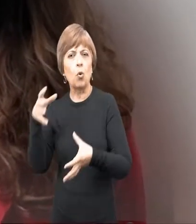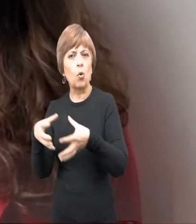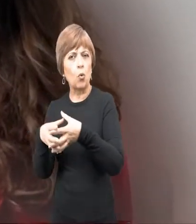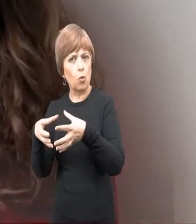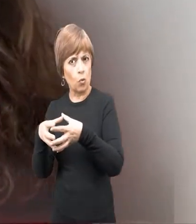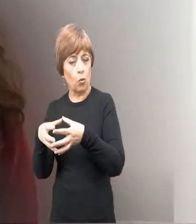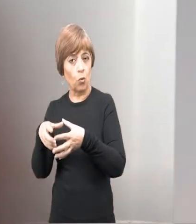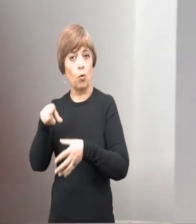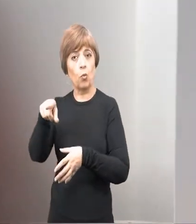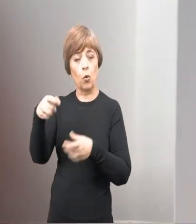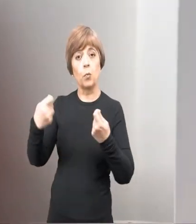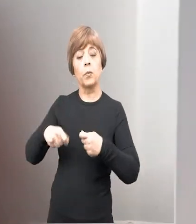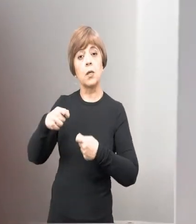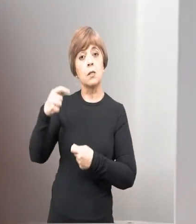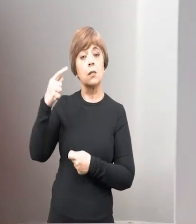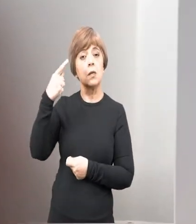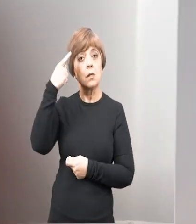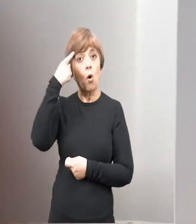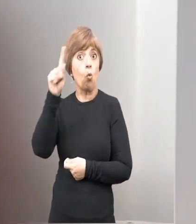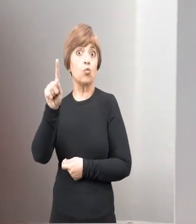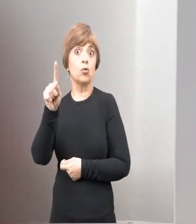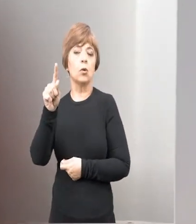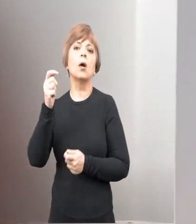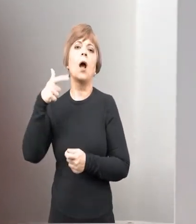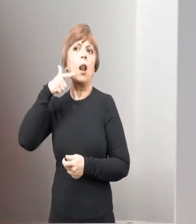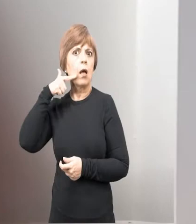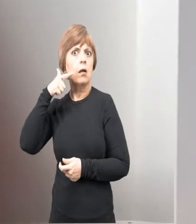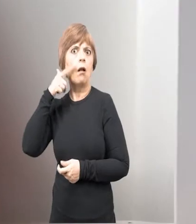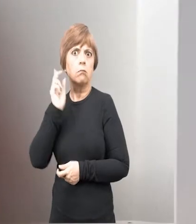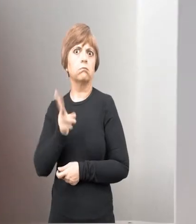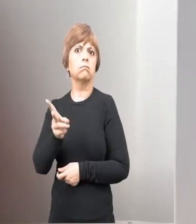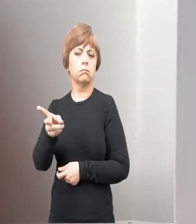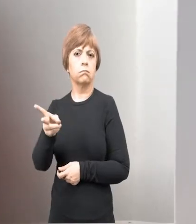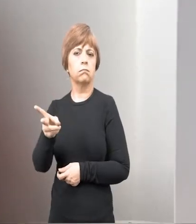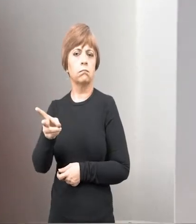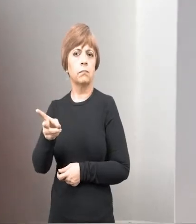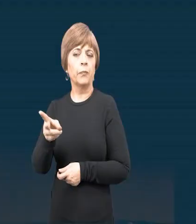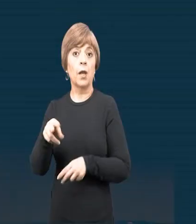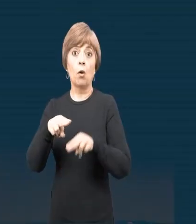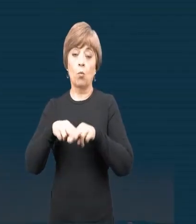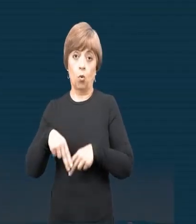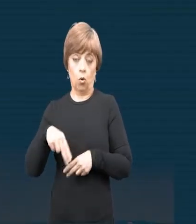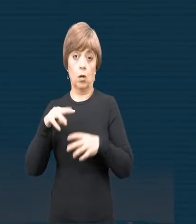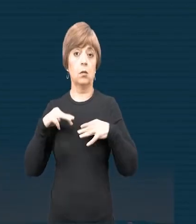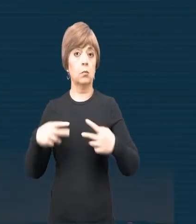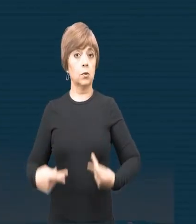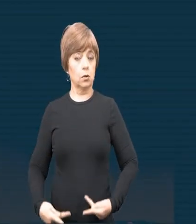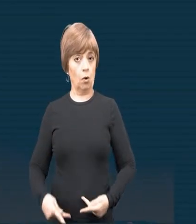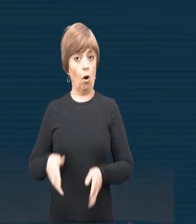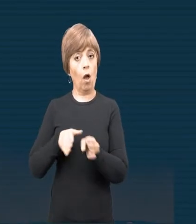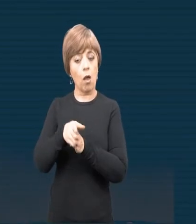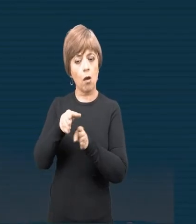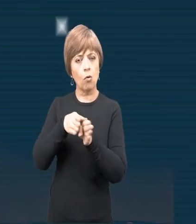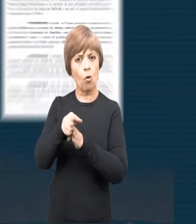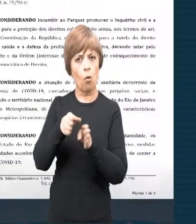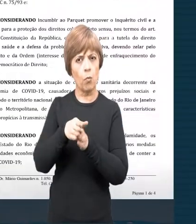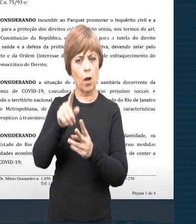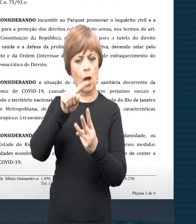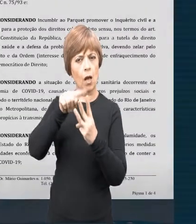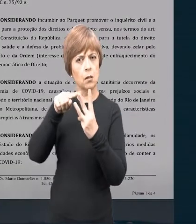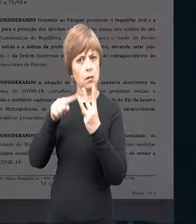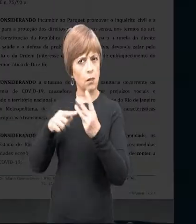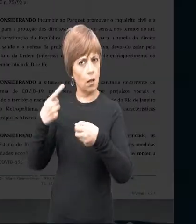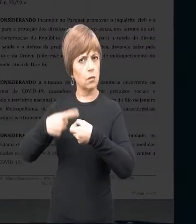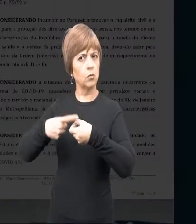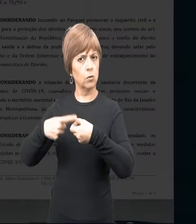é isso que o Ministério Público do Rio de Janeiro recomendou aos municípios de Seropédica, Paracambi e